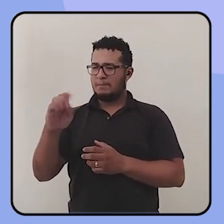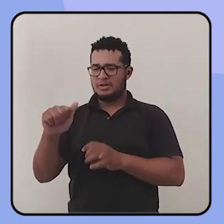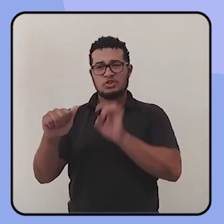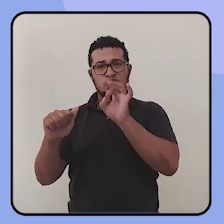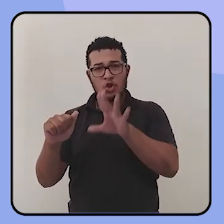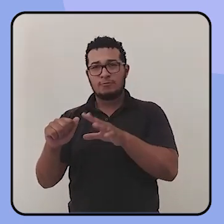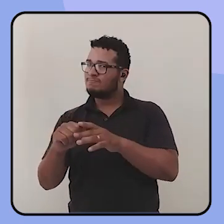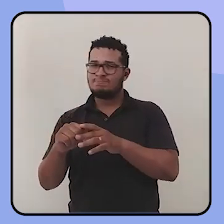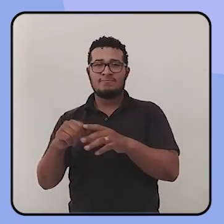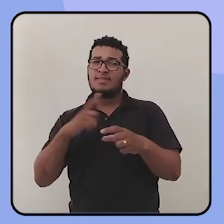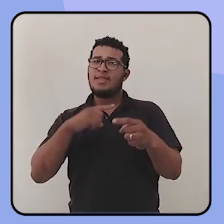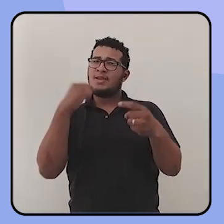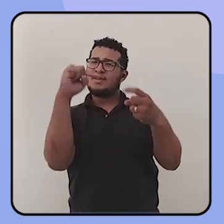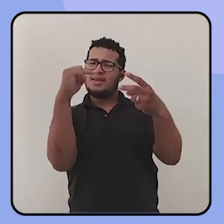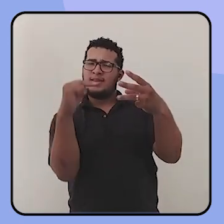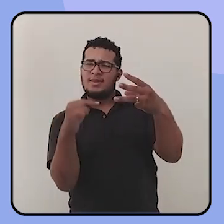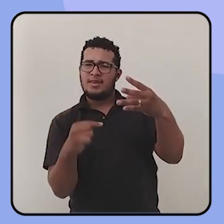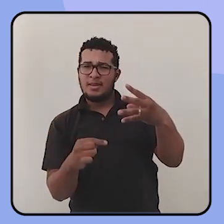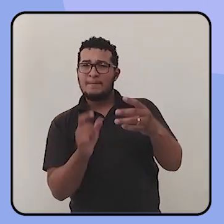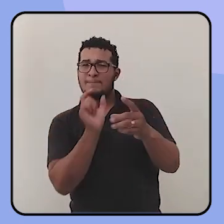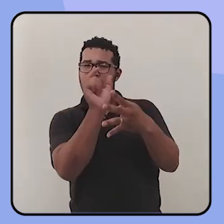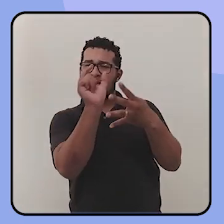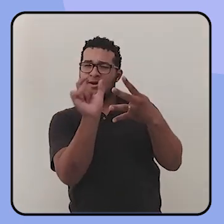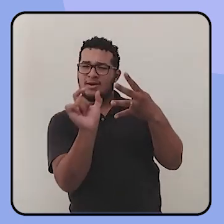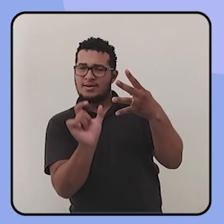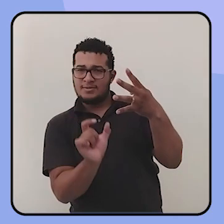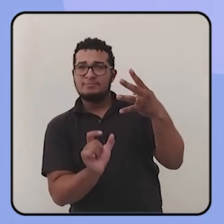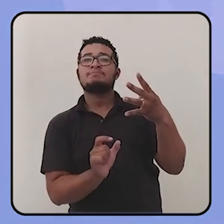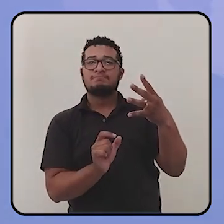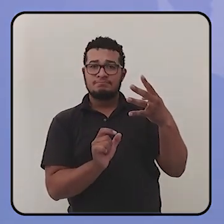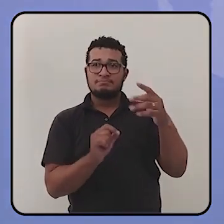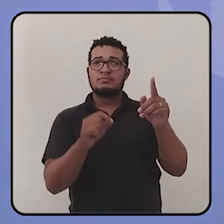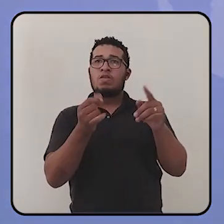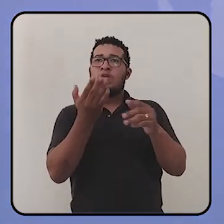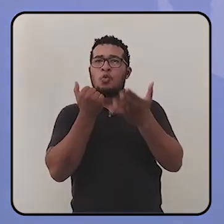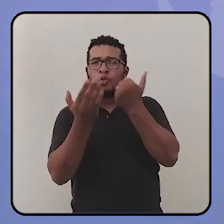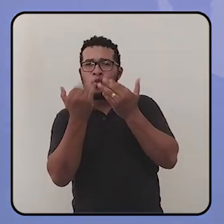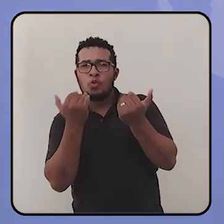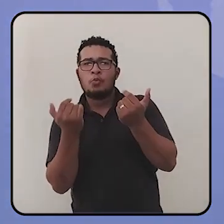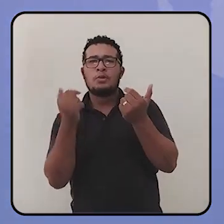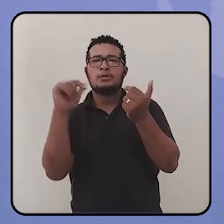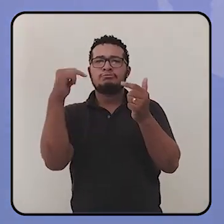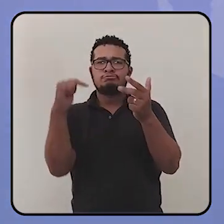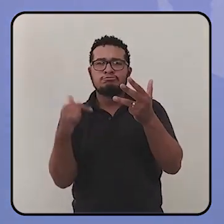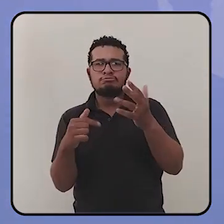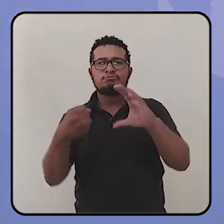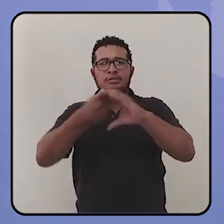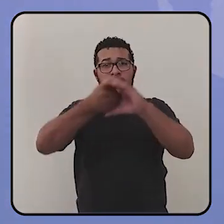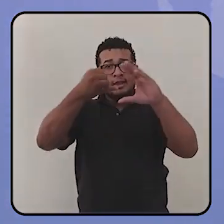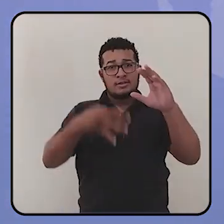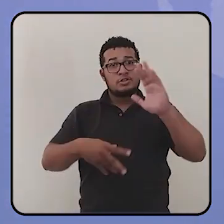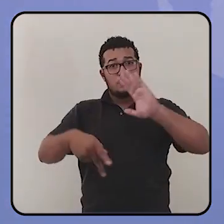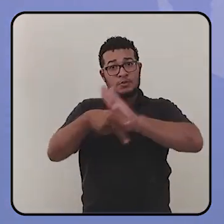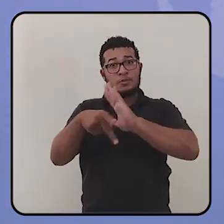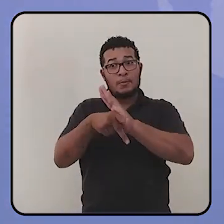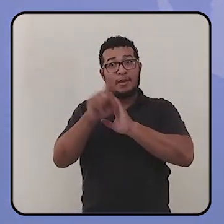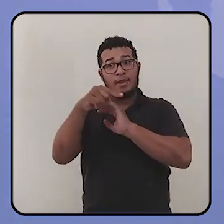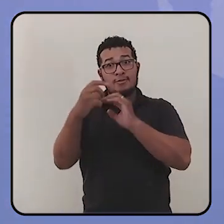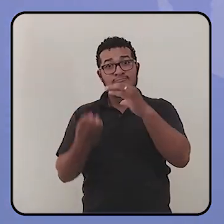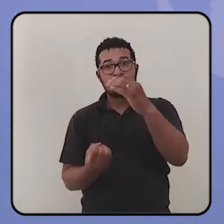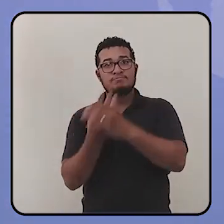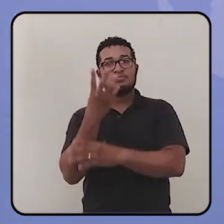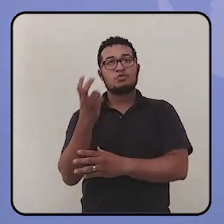possui diversas contribuições, diversas palavras, alimentação, gastronomia, traços na cultura de